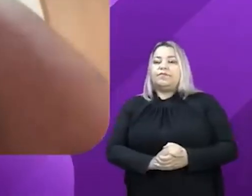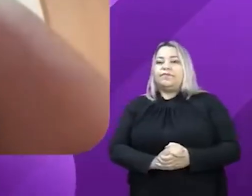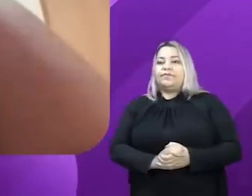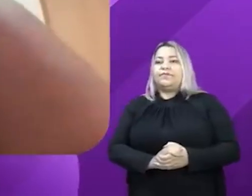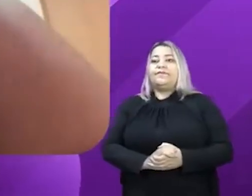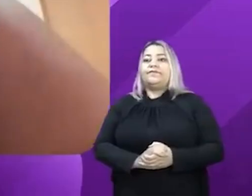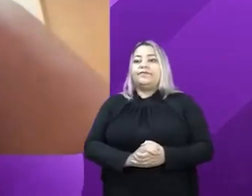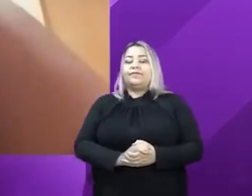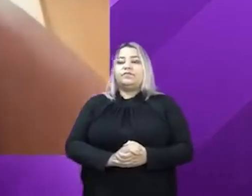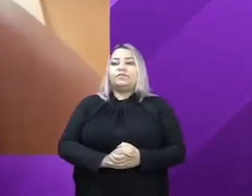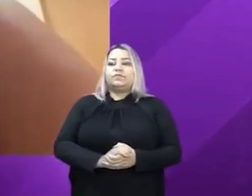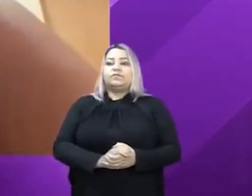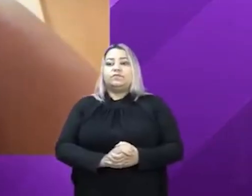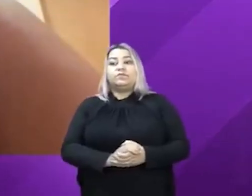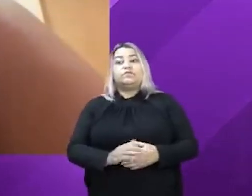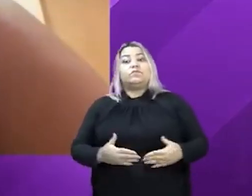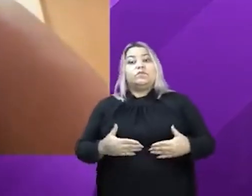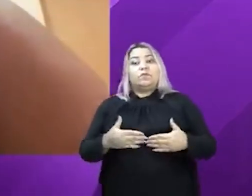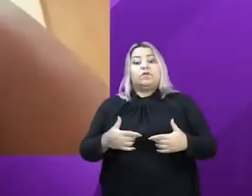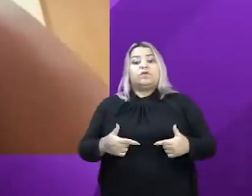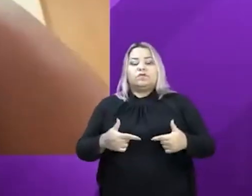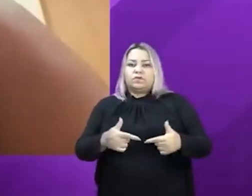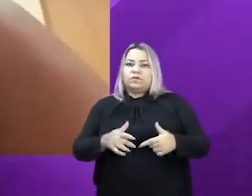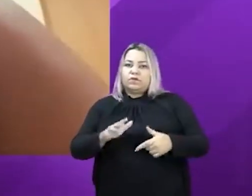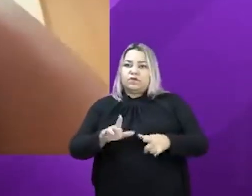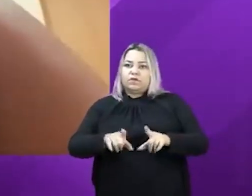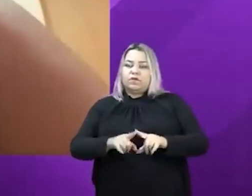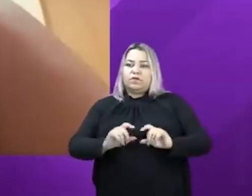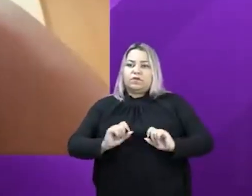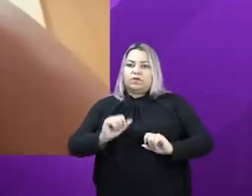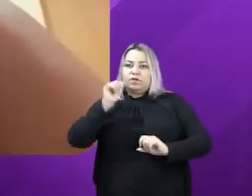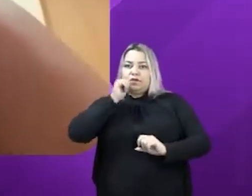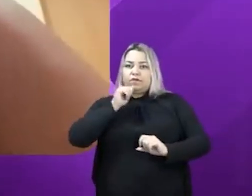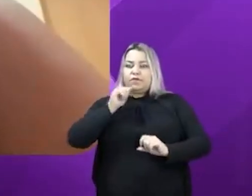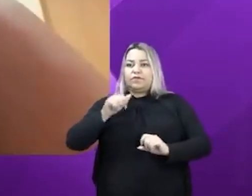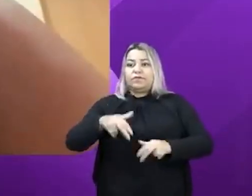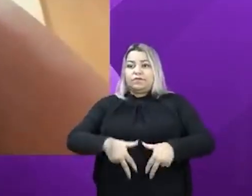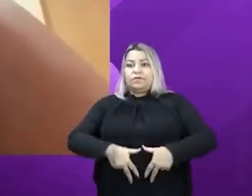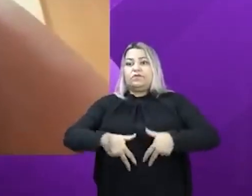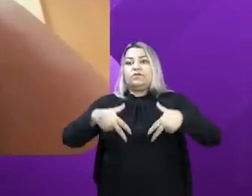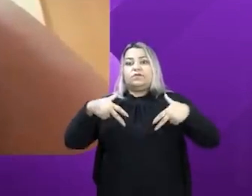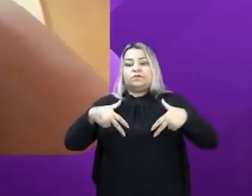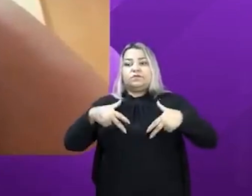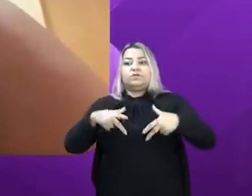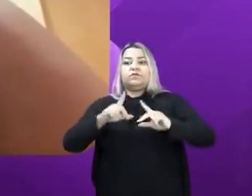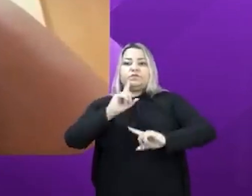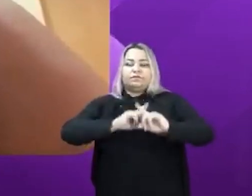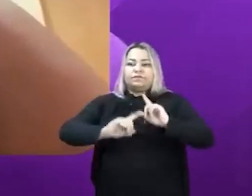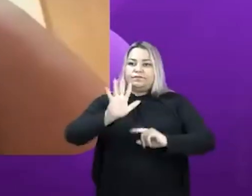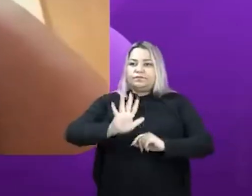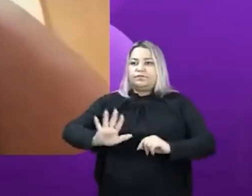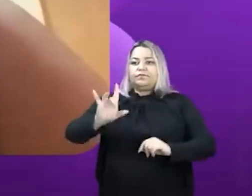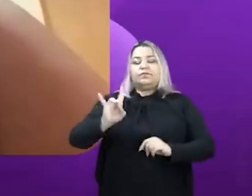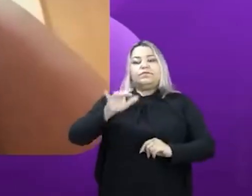conheço um rapaz, eu sou da Frente Nacional de Mulheres do Hip Hop, eu represento Minas Gerais, né? E sou da Construção Nacional também, que não é só